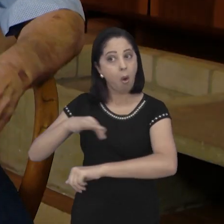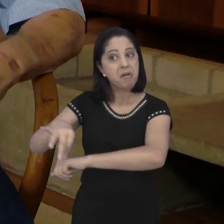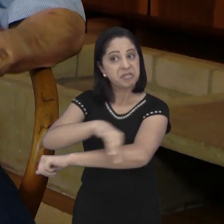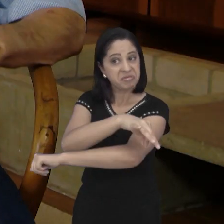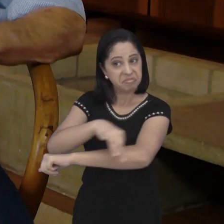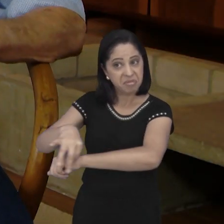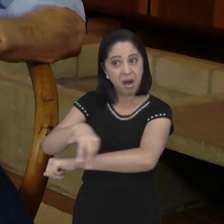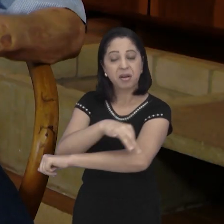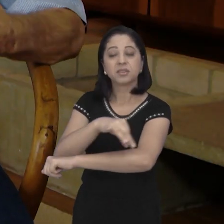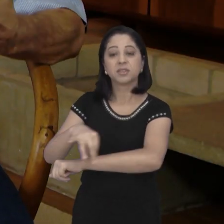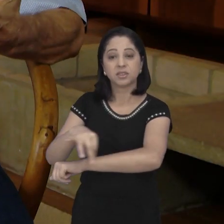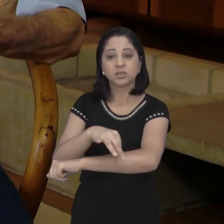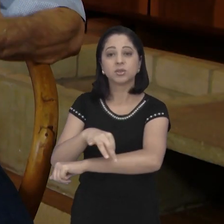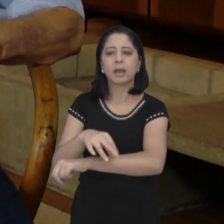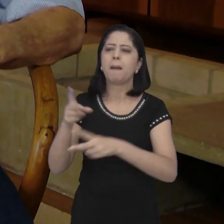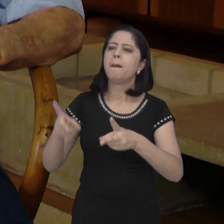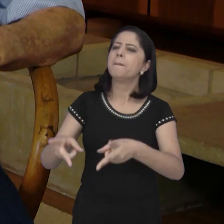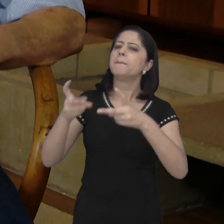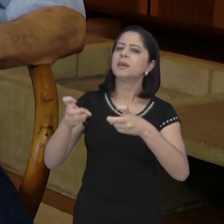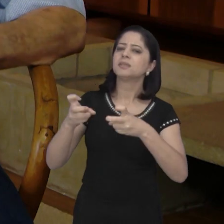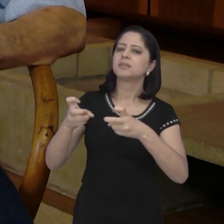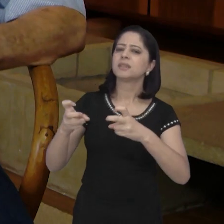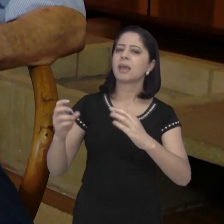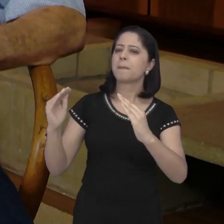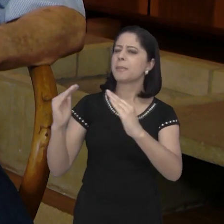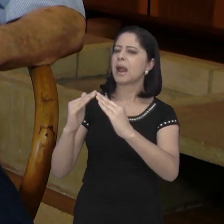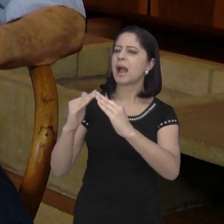como o arquiteto desenhou a casa,